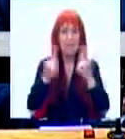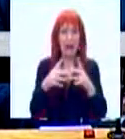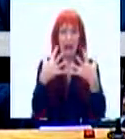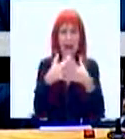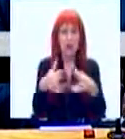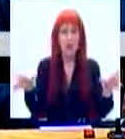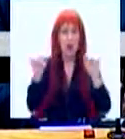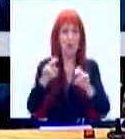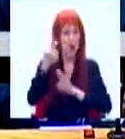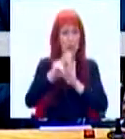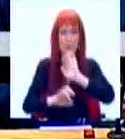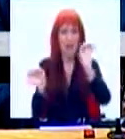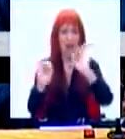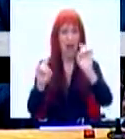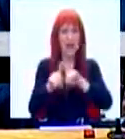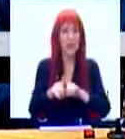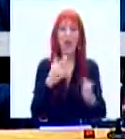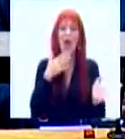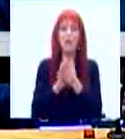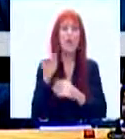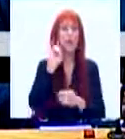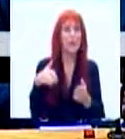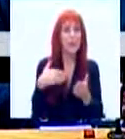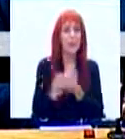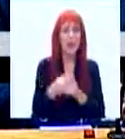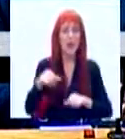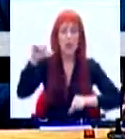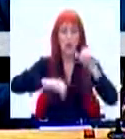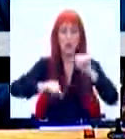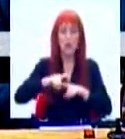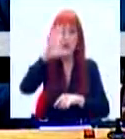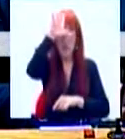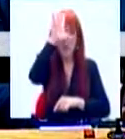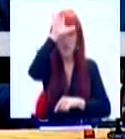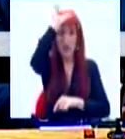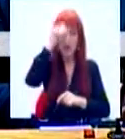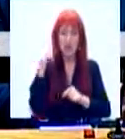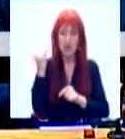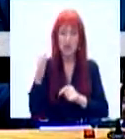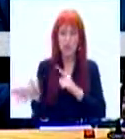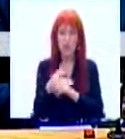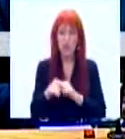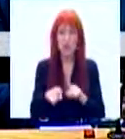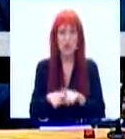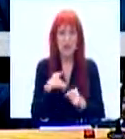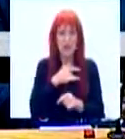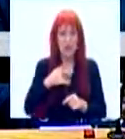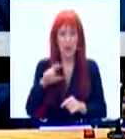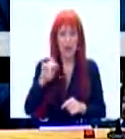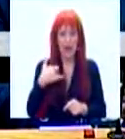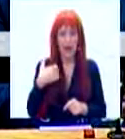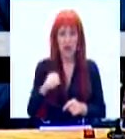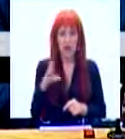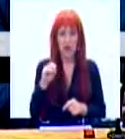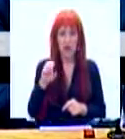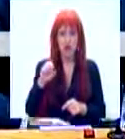estrutura nova de regulação, usando e valorizando o Laboratório do Estado, o Instituto Nacional de Saúde Ricardo Jorge,